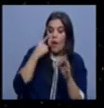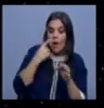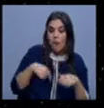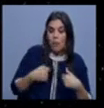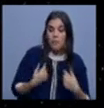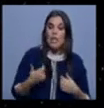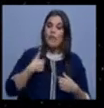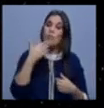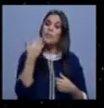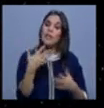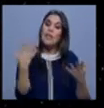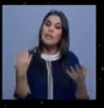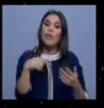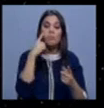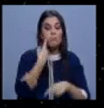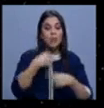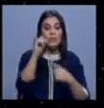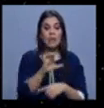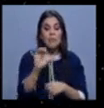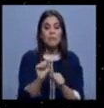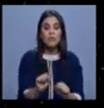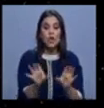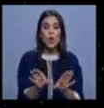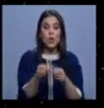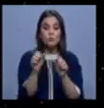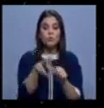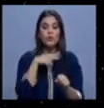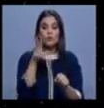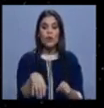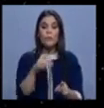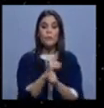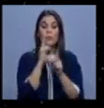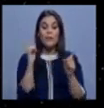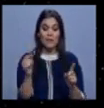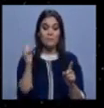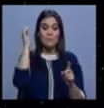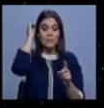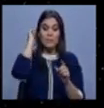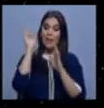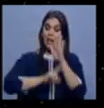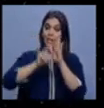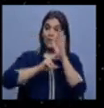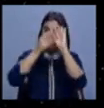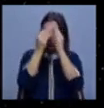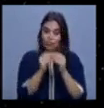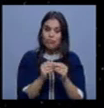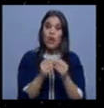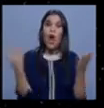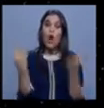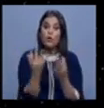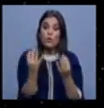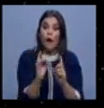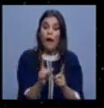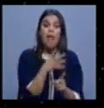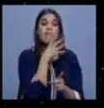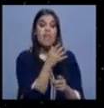pedir, então, que coloquem a imagem da equipa portuguesa, porque, por uma razão muito simples, o relatório que eles fizeram foi considerado como um